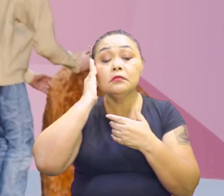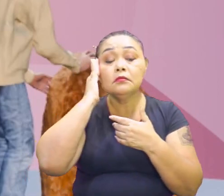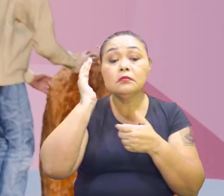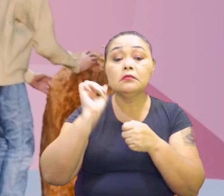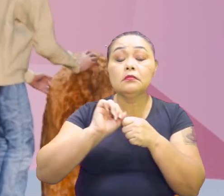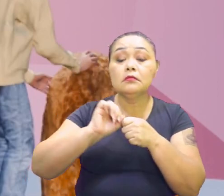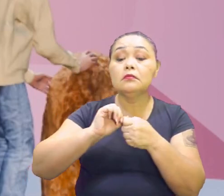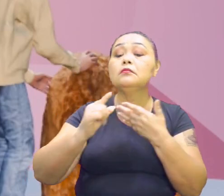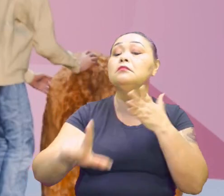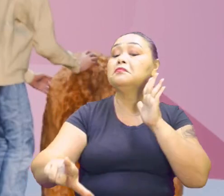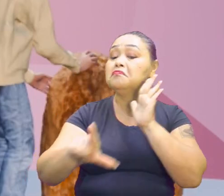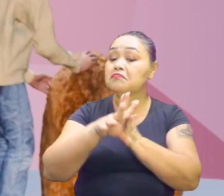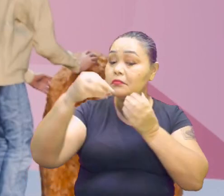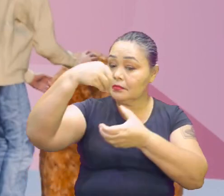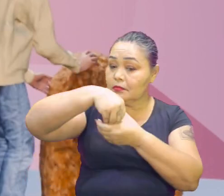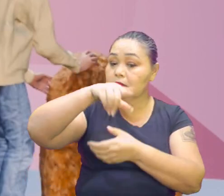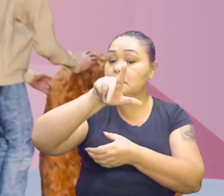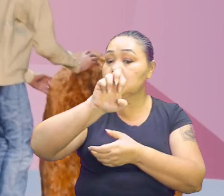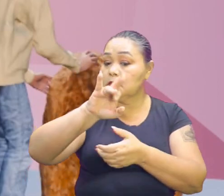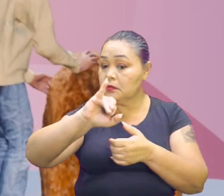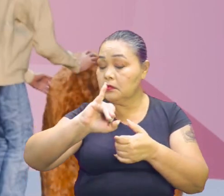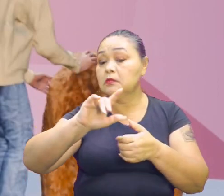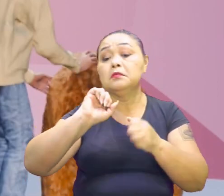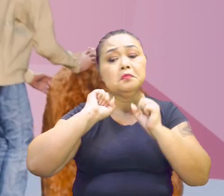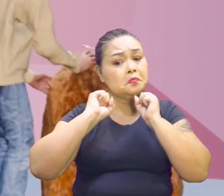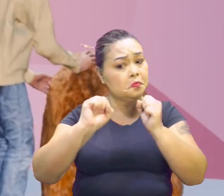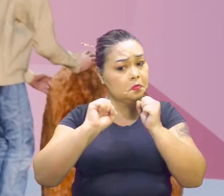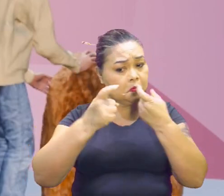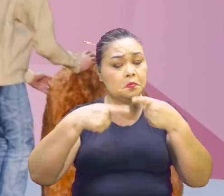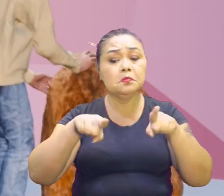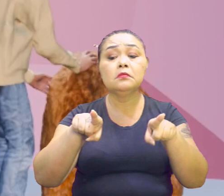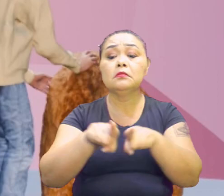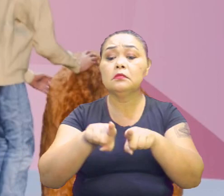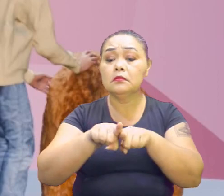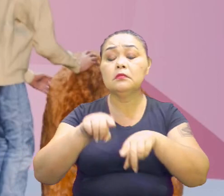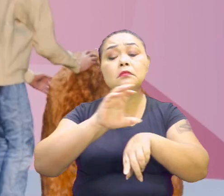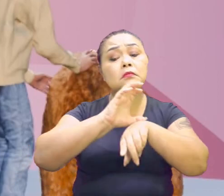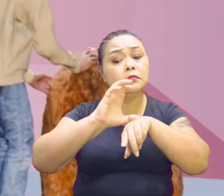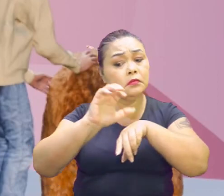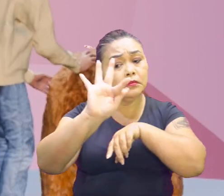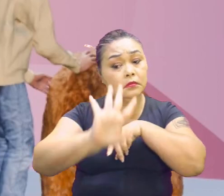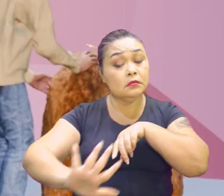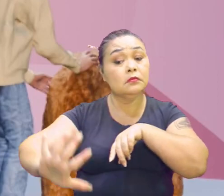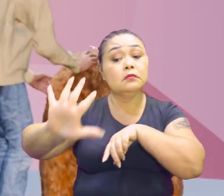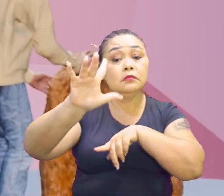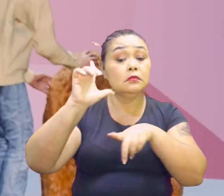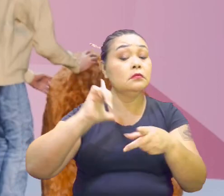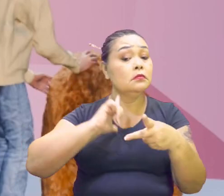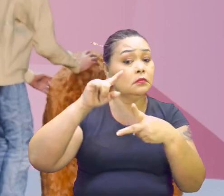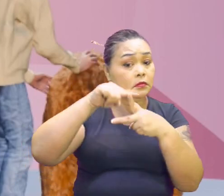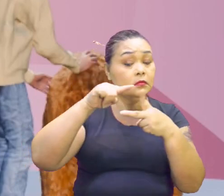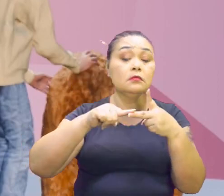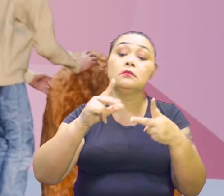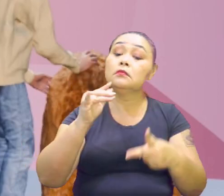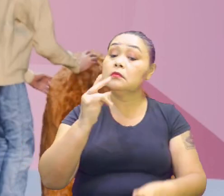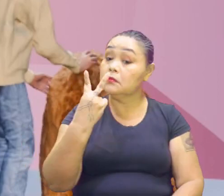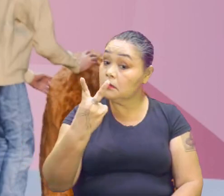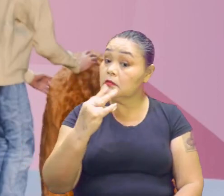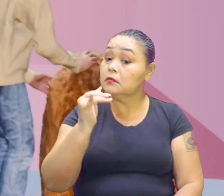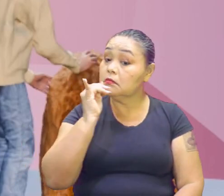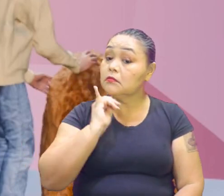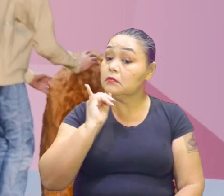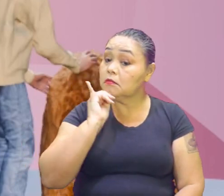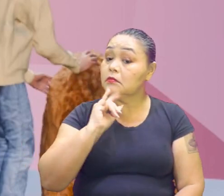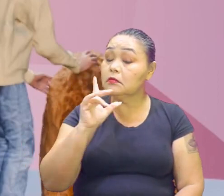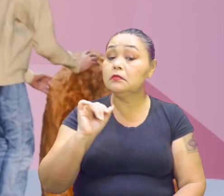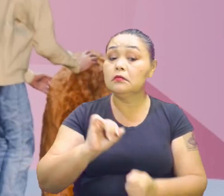questão da legislação, citar a lei, pode citar a Constituição. Viram que lá nós tivemos 2 exemplos onde